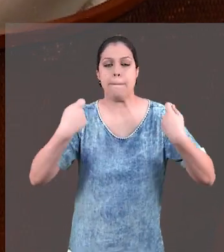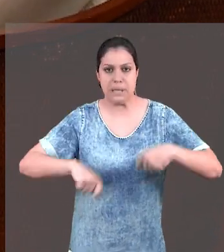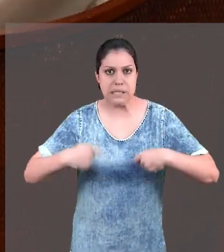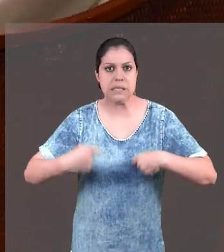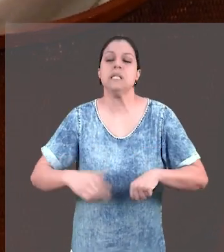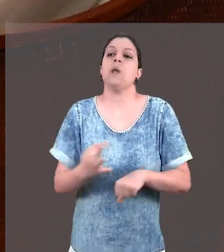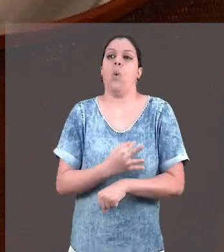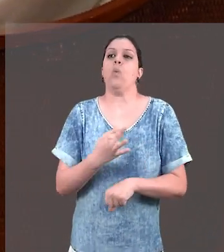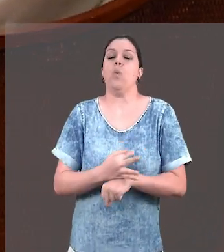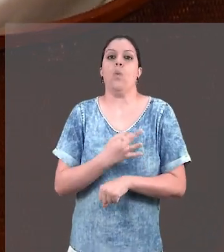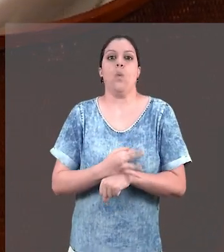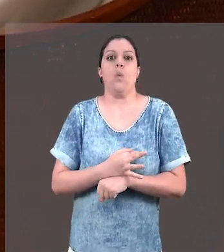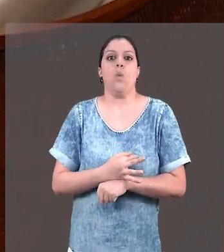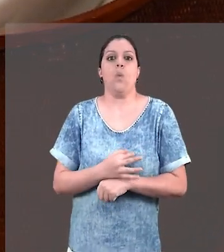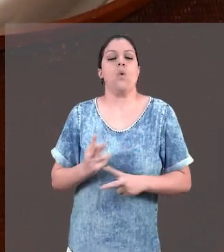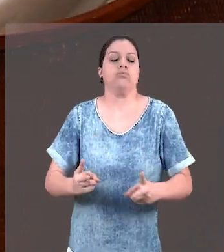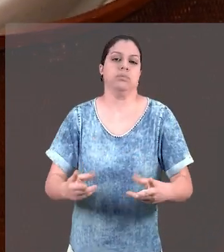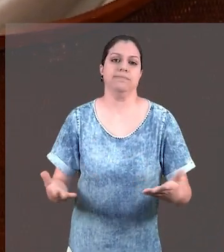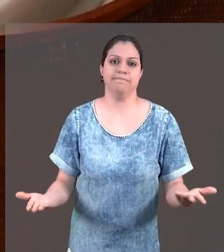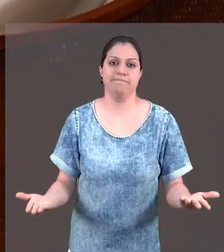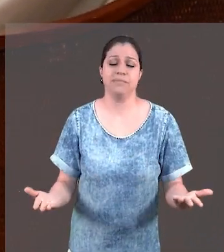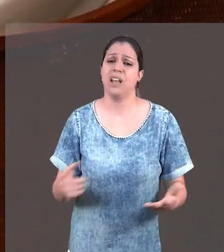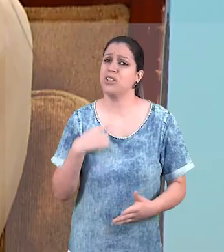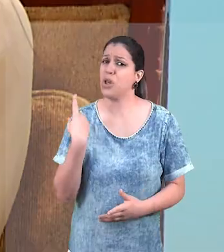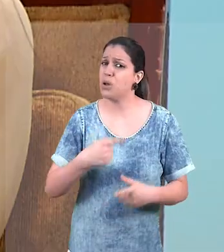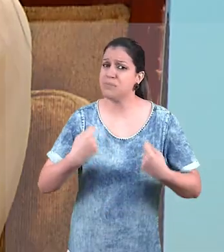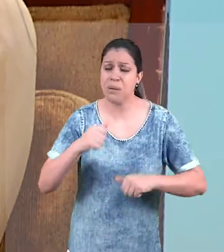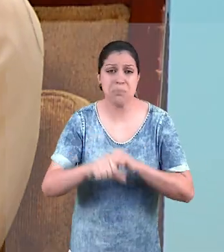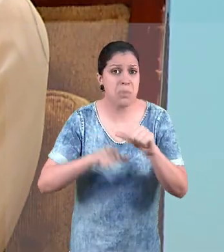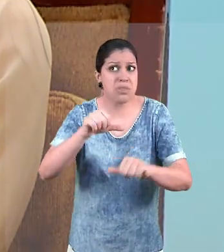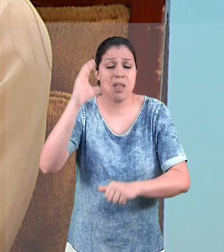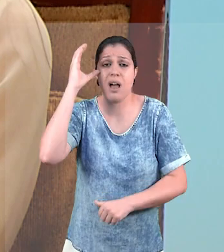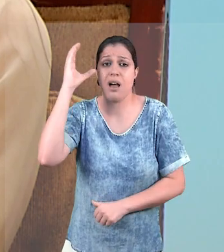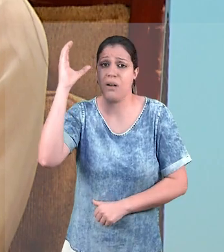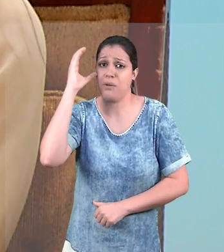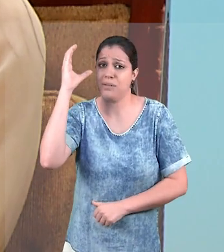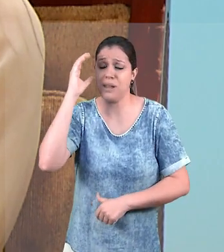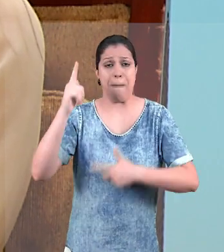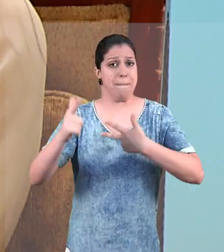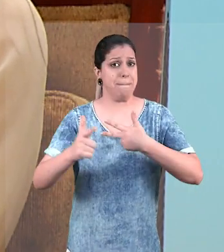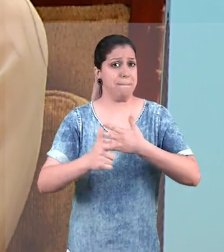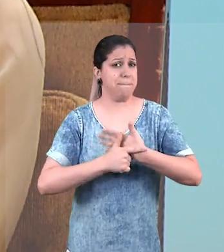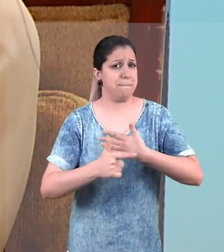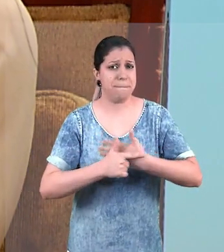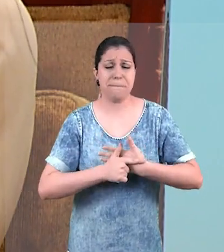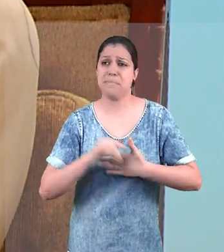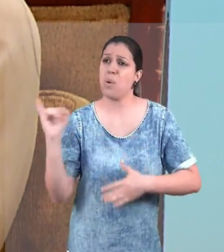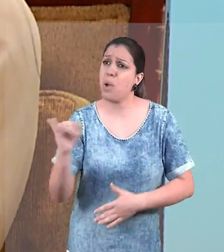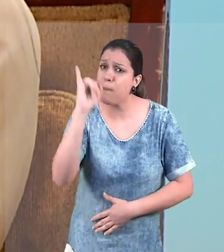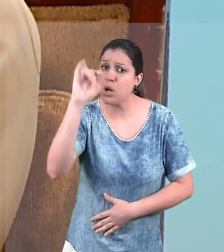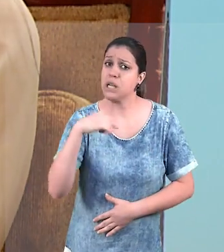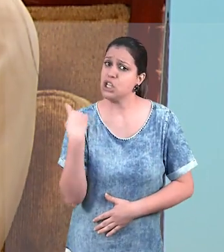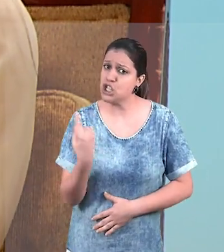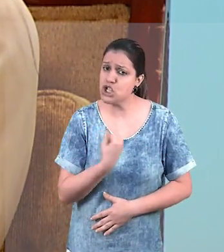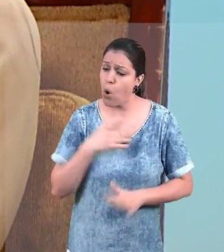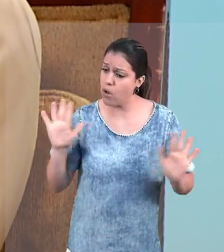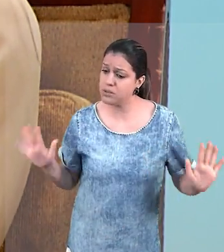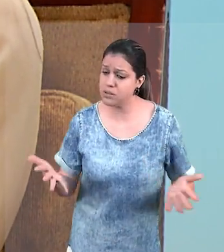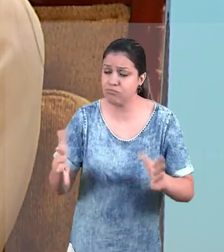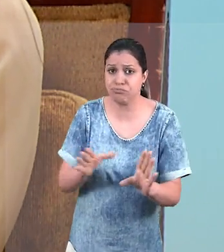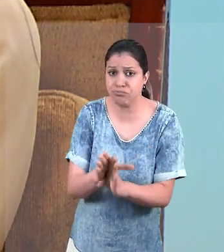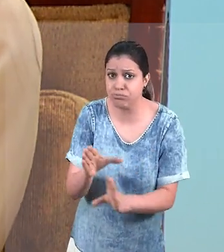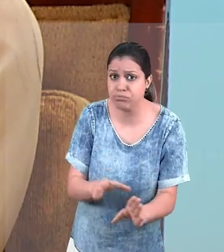ela tem que suportar. Então isso aí nós temos que desconstruir. Esse é um papel fundamental de nós que hoje estamos